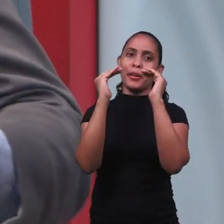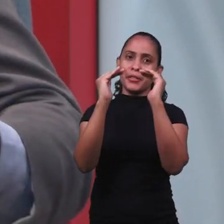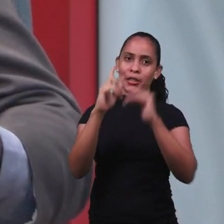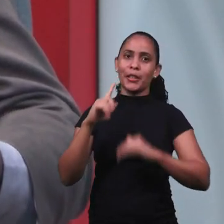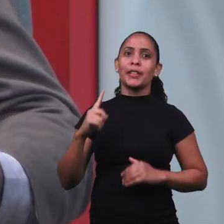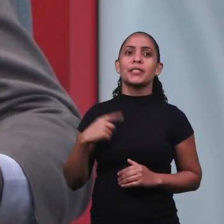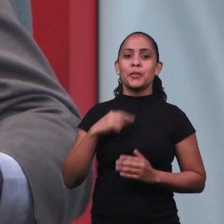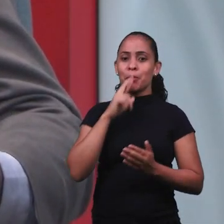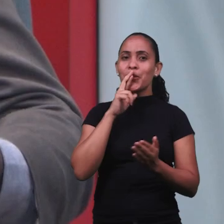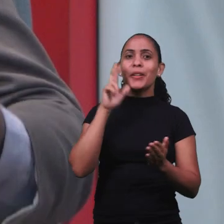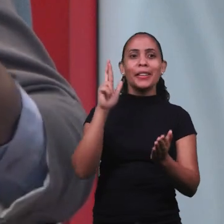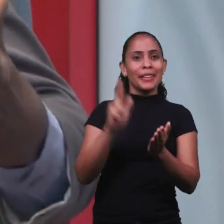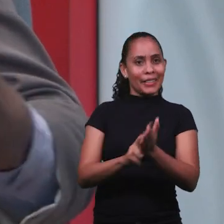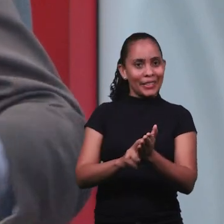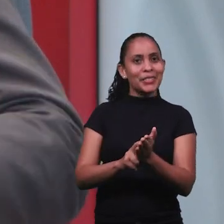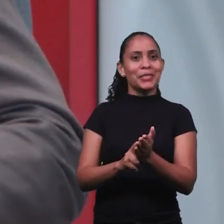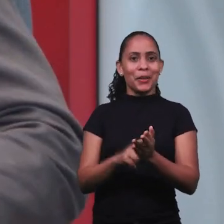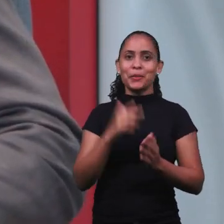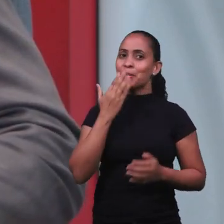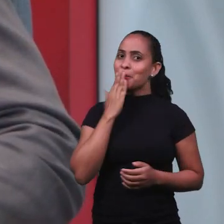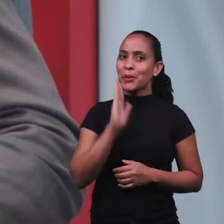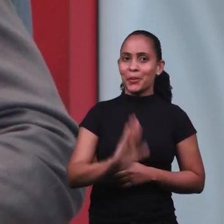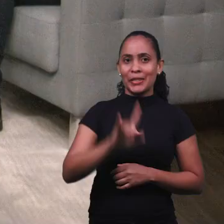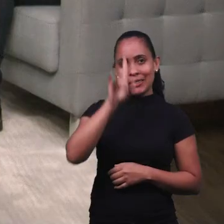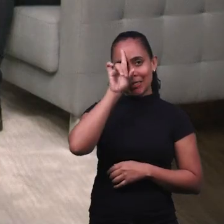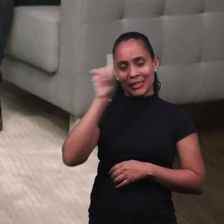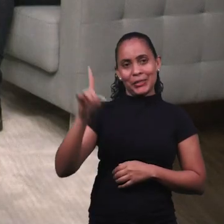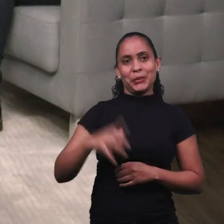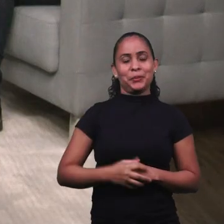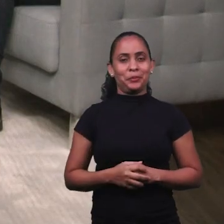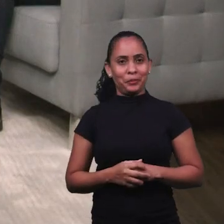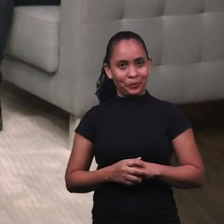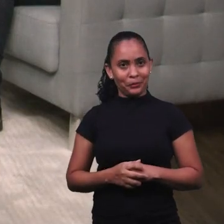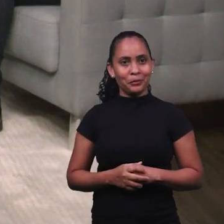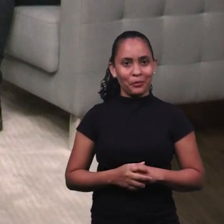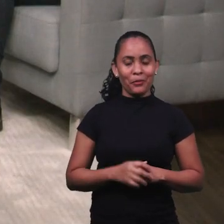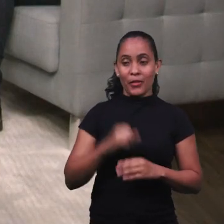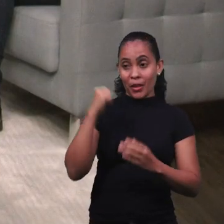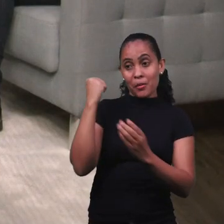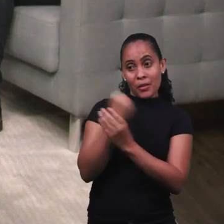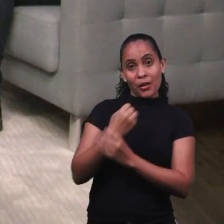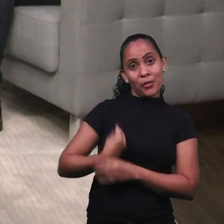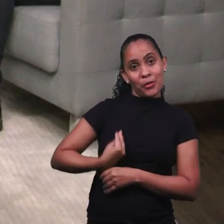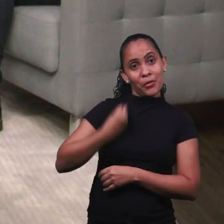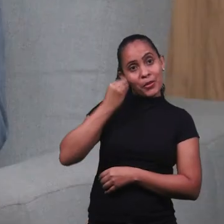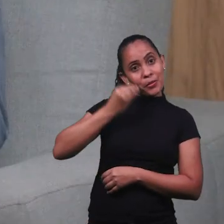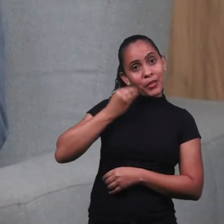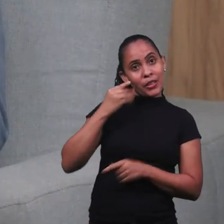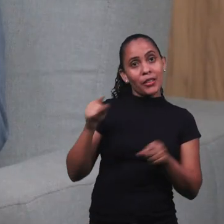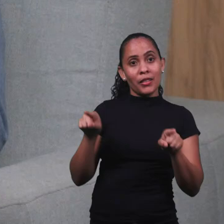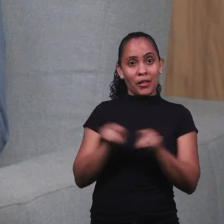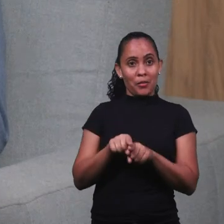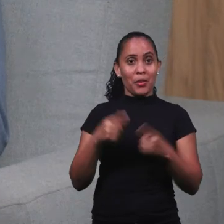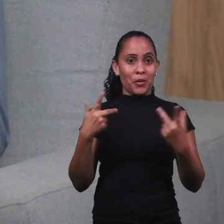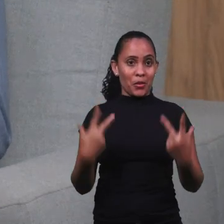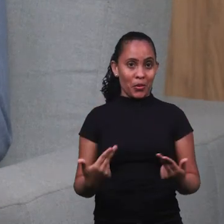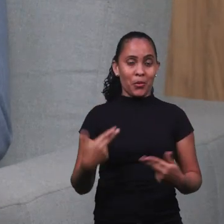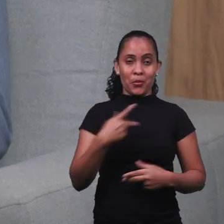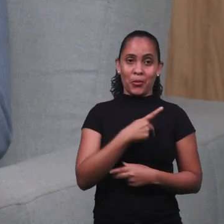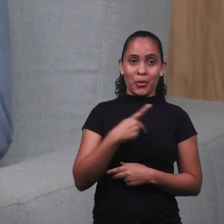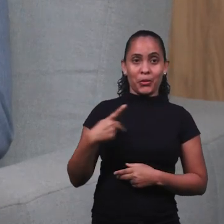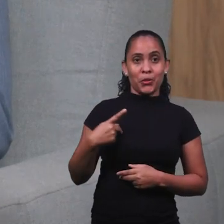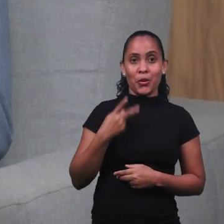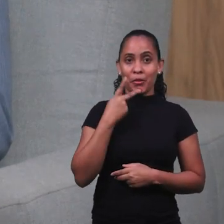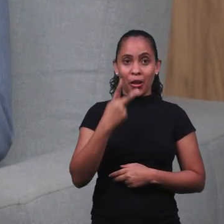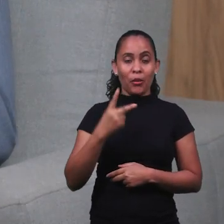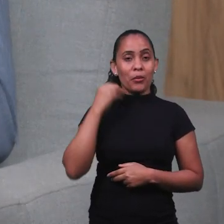os resultados da promessa de Deus. Abraão viveu essa experiência e, como disse aqui o pastor Cosme,